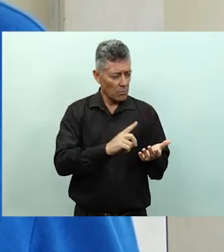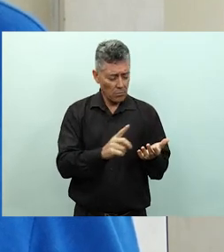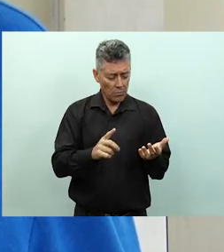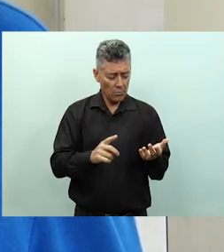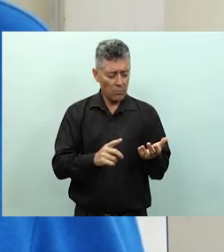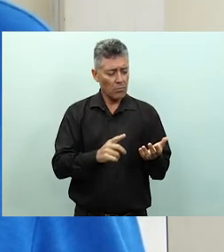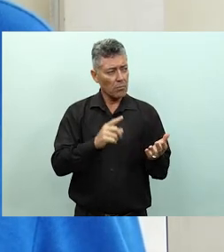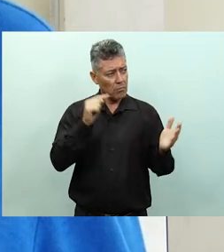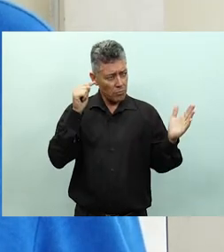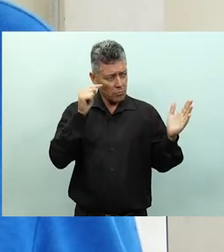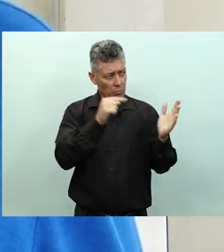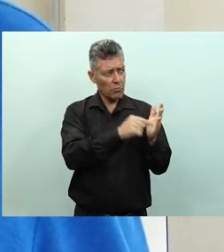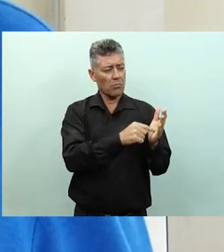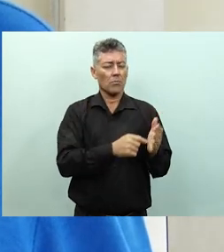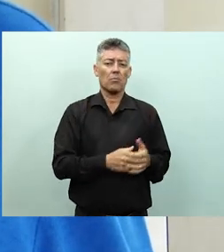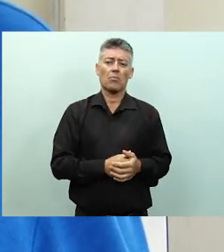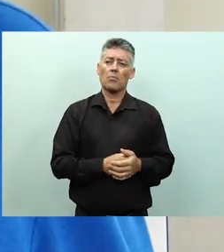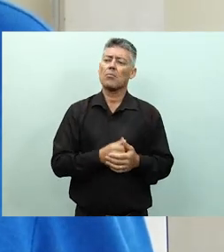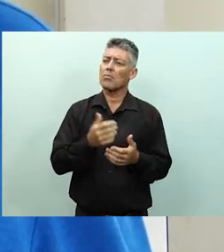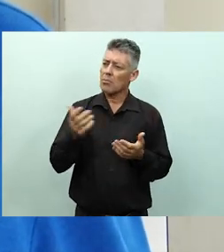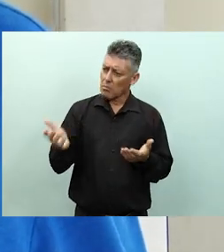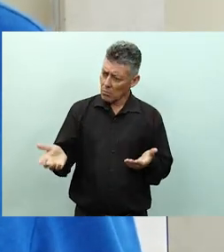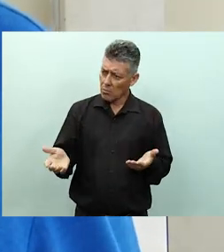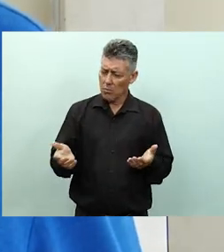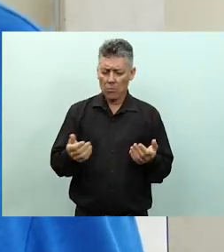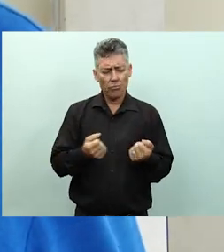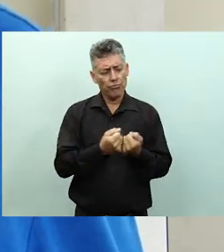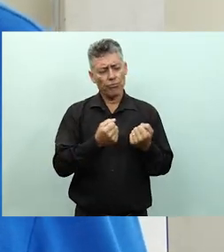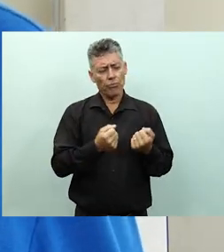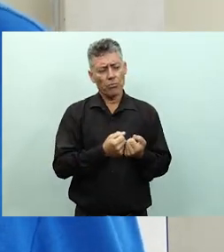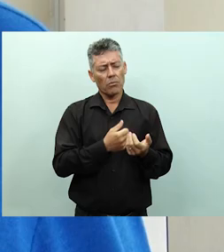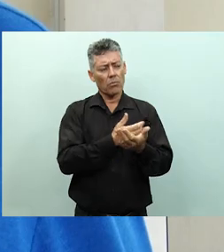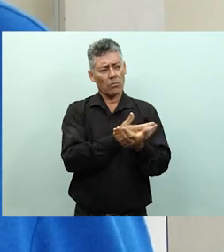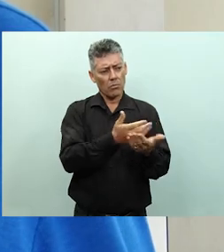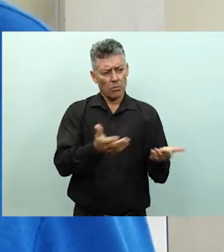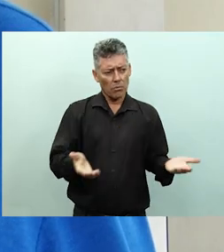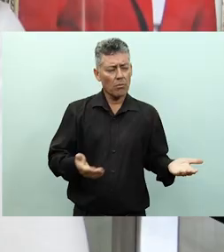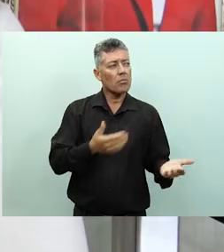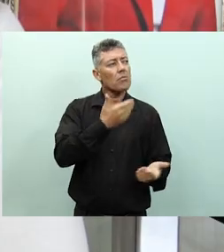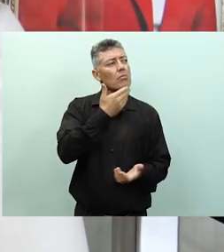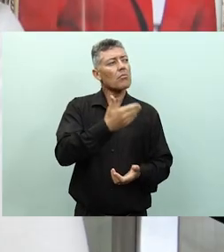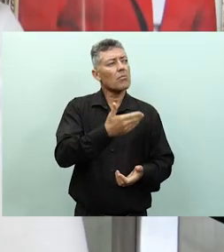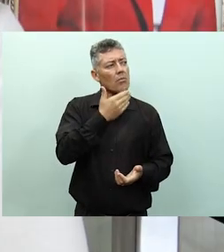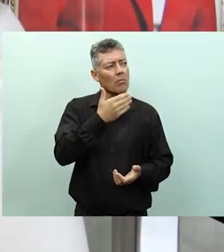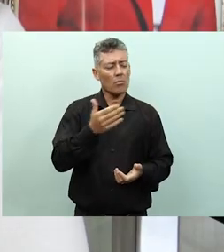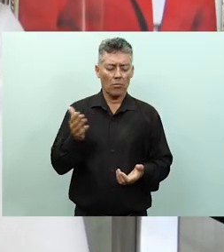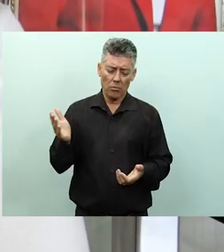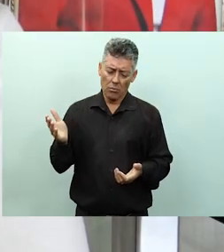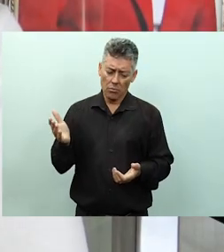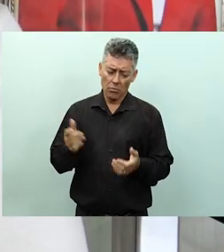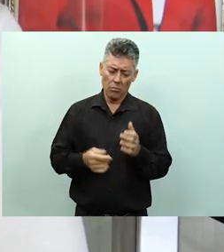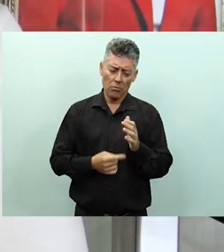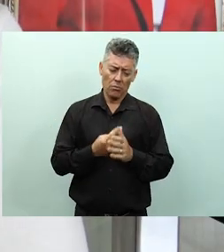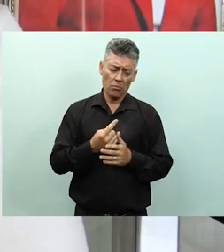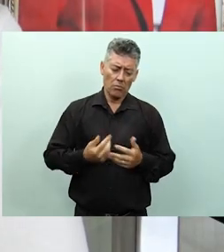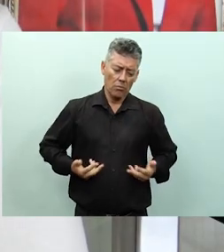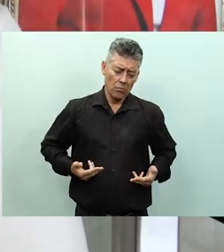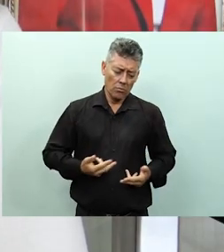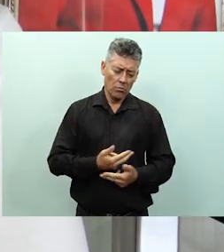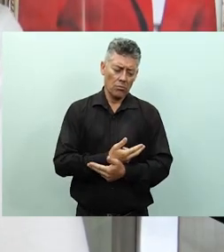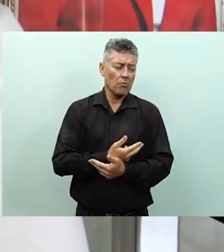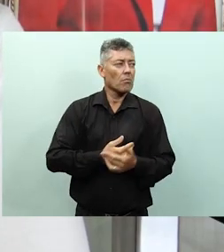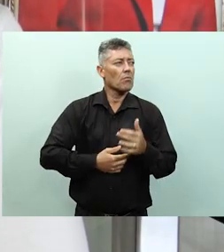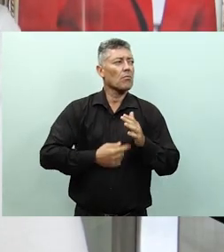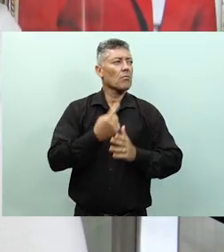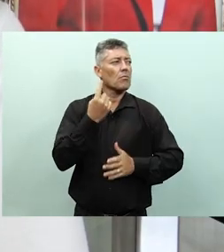castigo. É um destino. E ela lutou muito pelo povo do Rio Grande do Norte. Em dezembro, quando ela fez a primeira